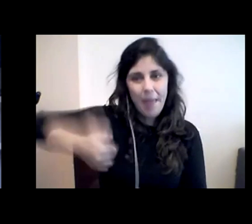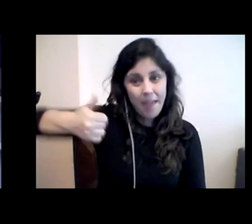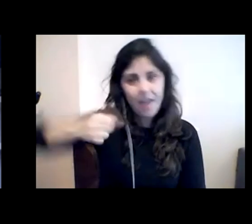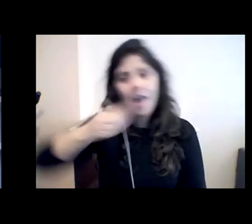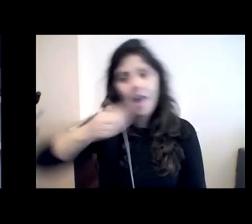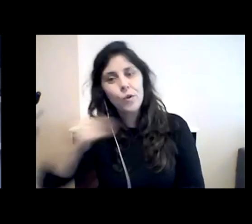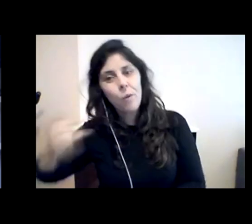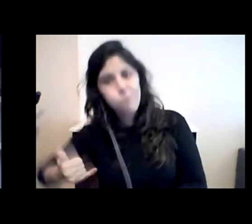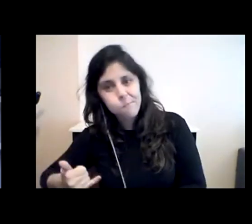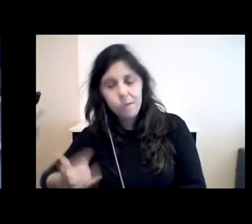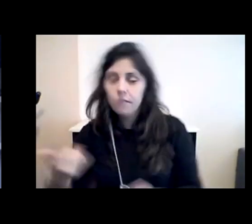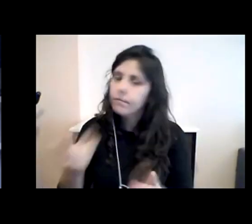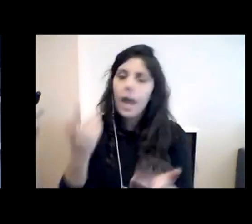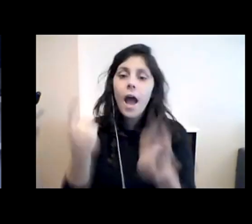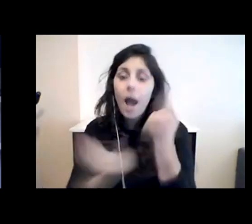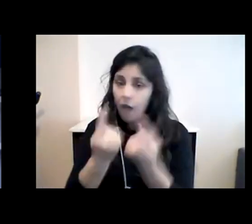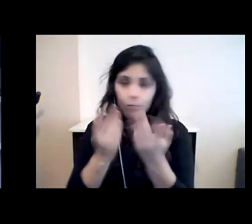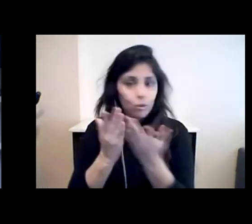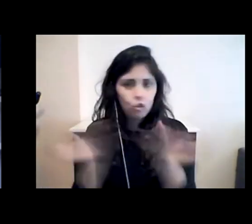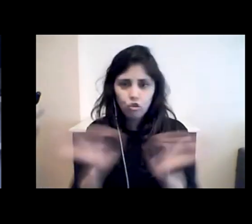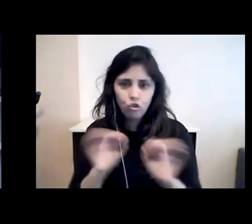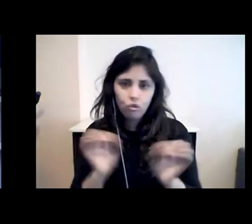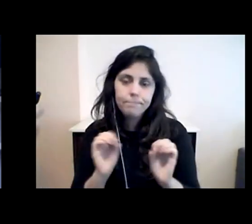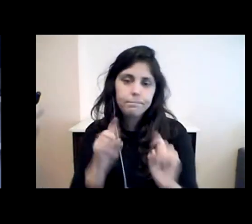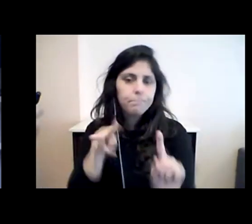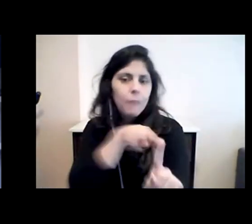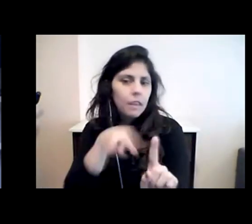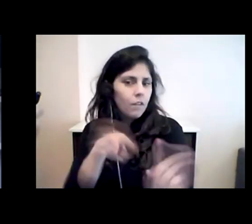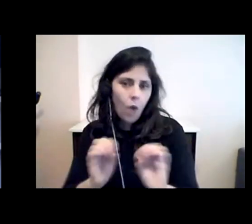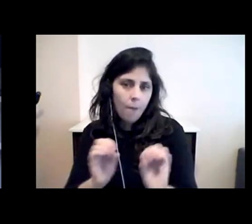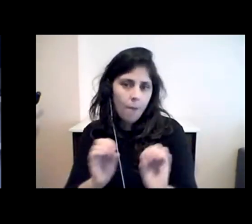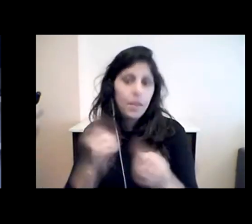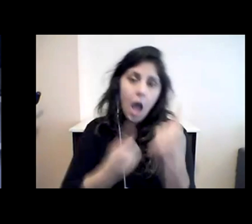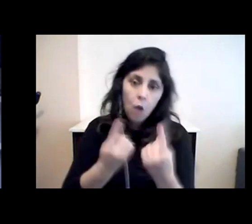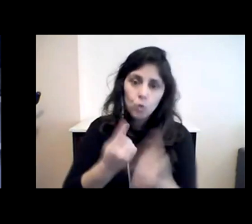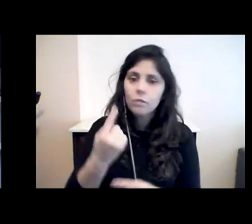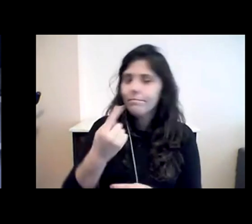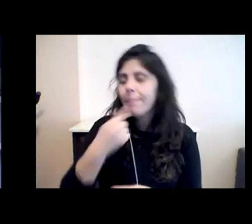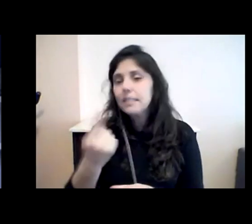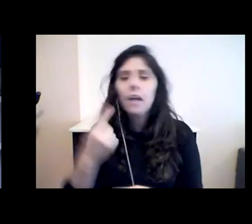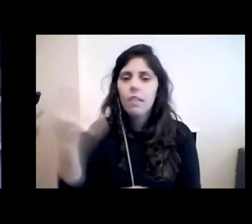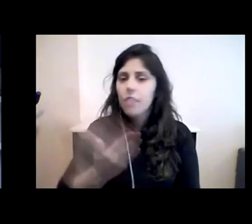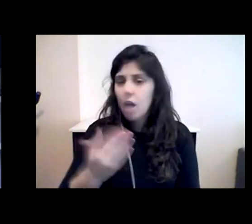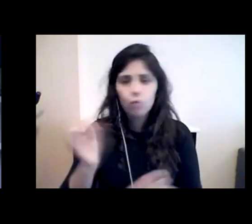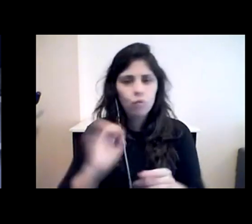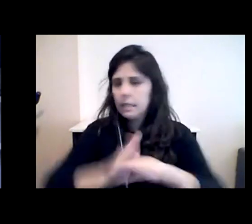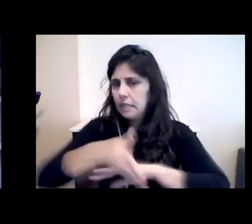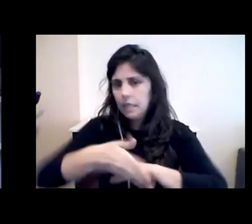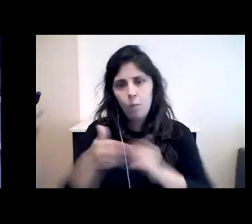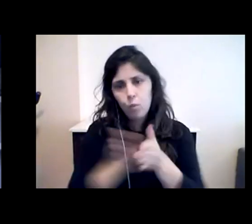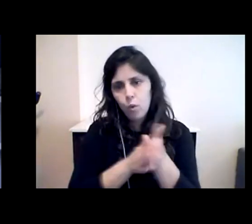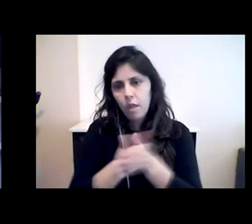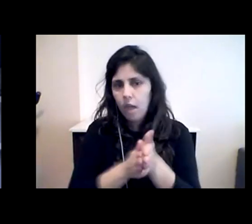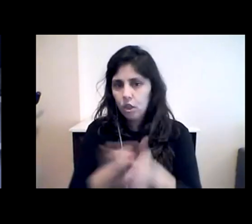perspectiva de que os alunos têm pleno direito e têm o mesmo acesso às mesmas oportunidades